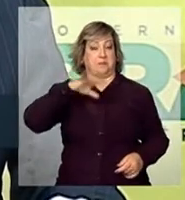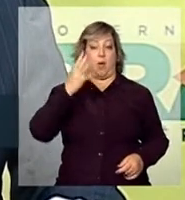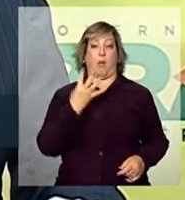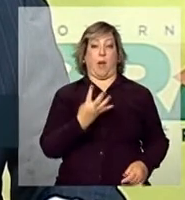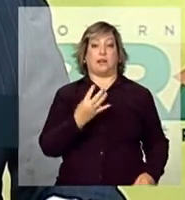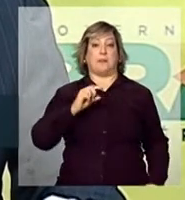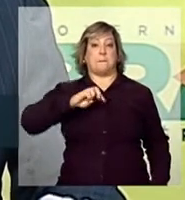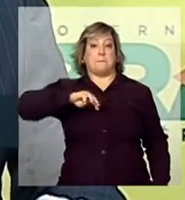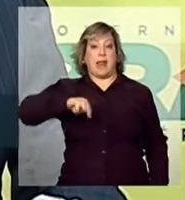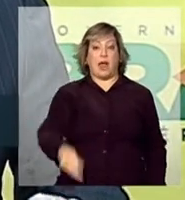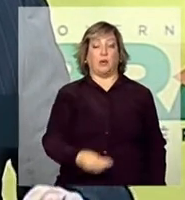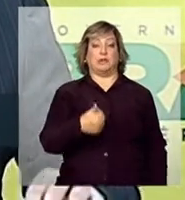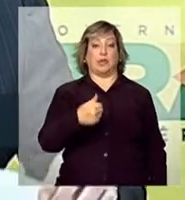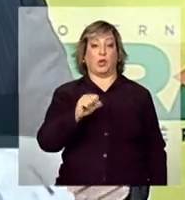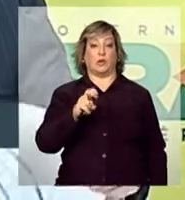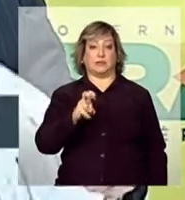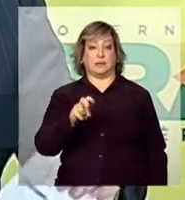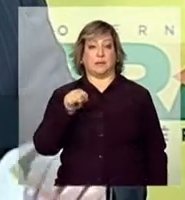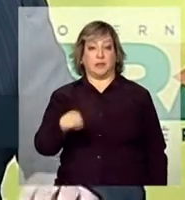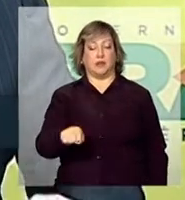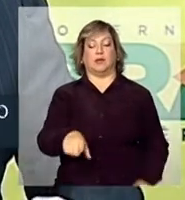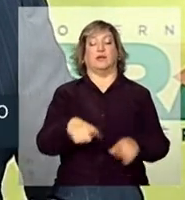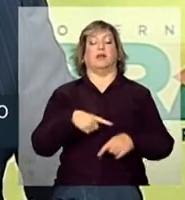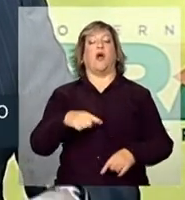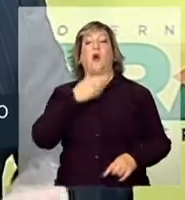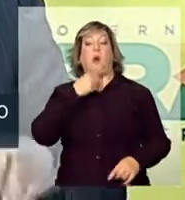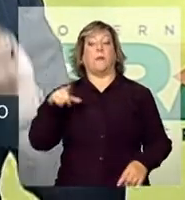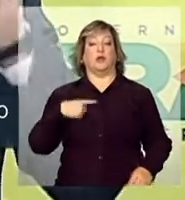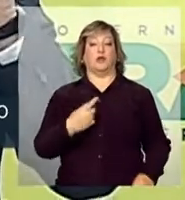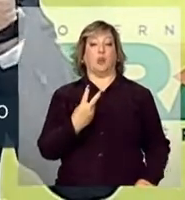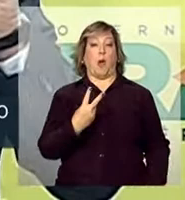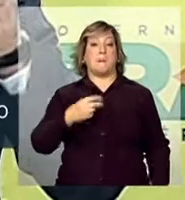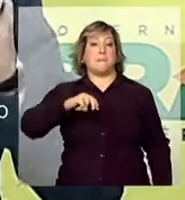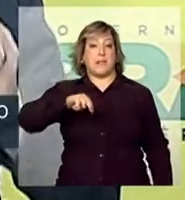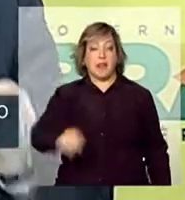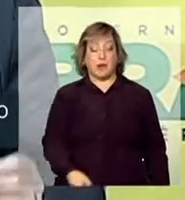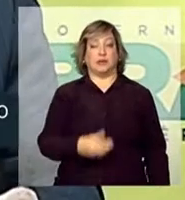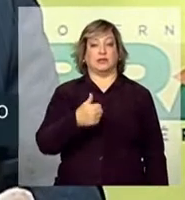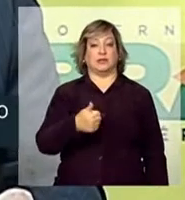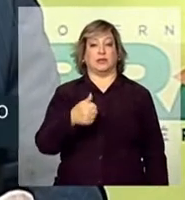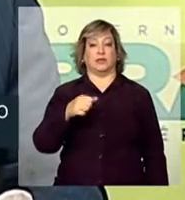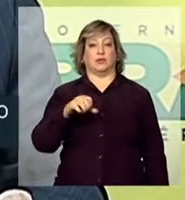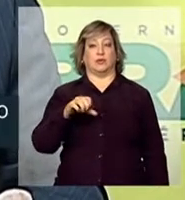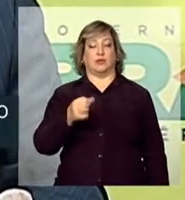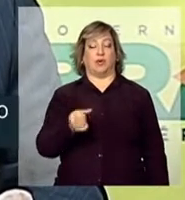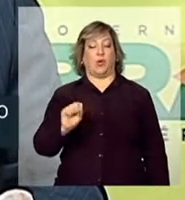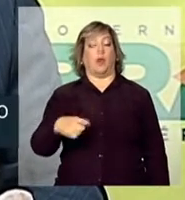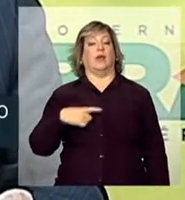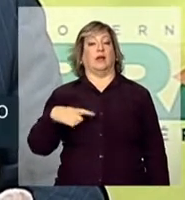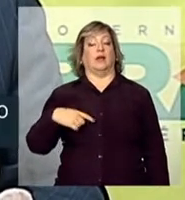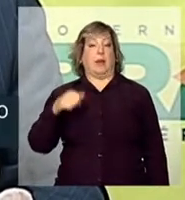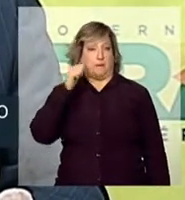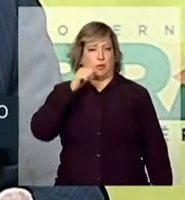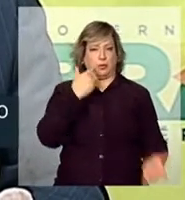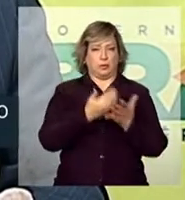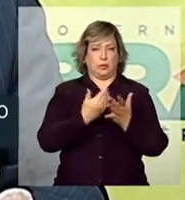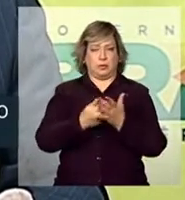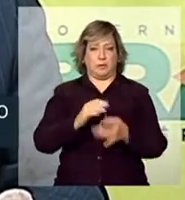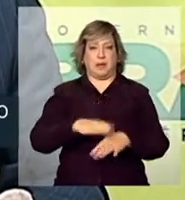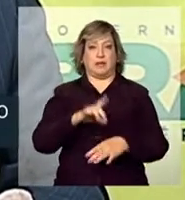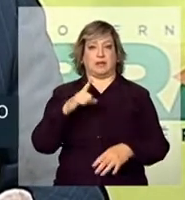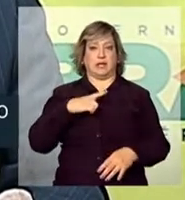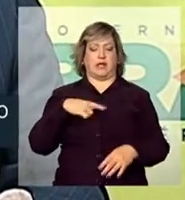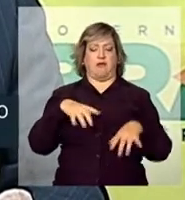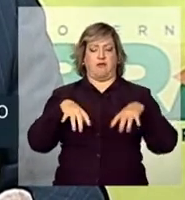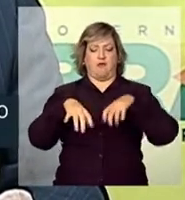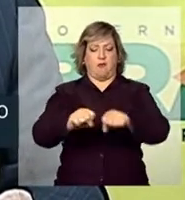4108 4185 2988 agora isso aqui é uma tendência mundial de mulheres estudam mais tem maior nível de escolaridade